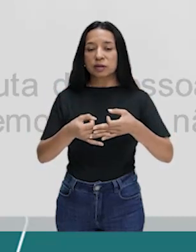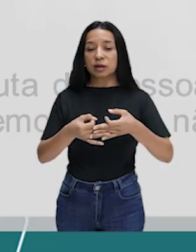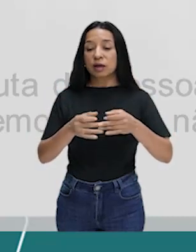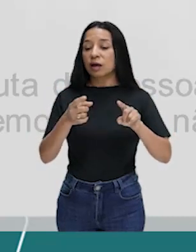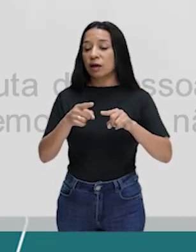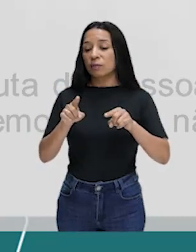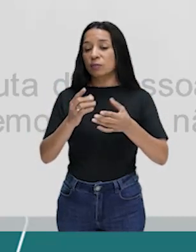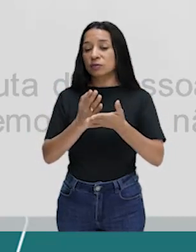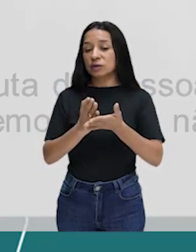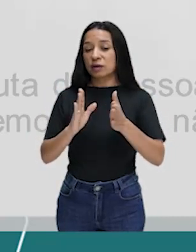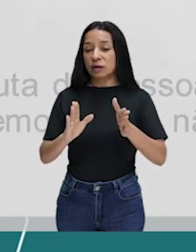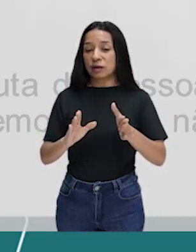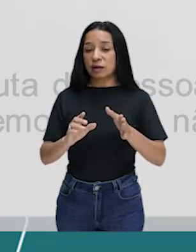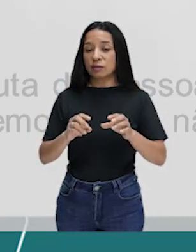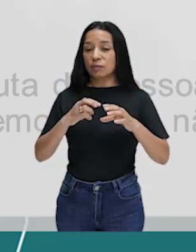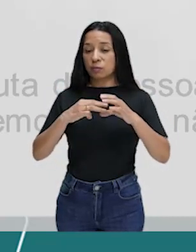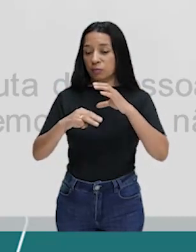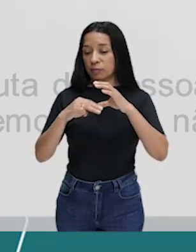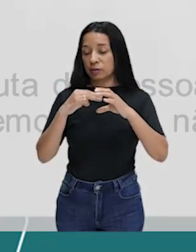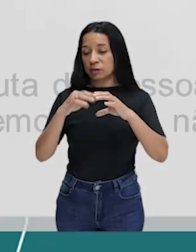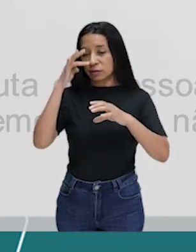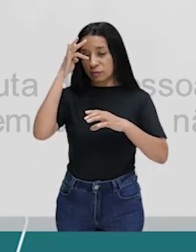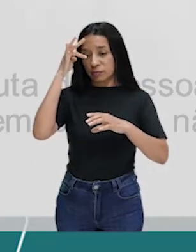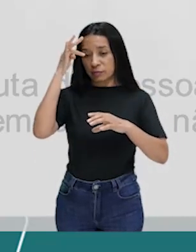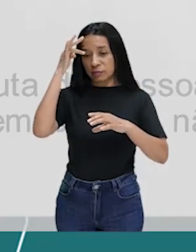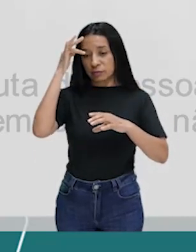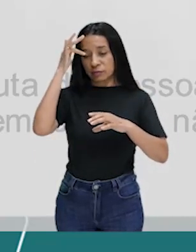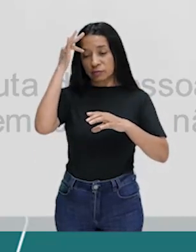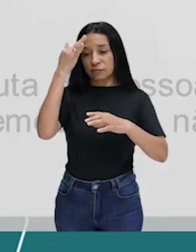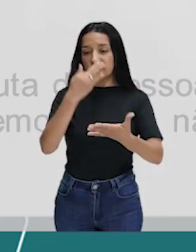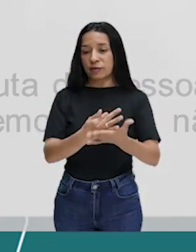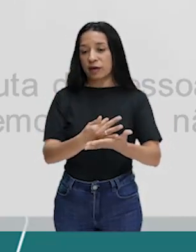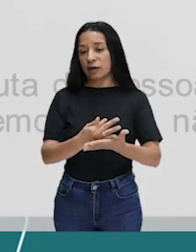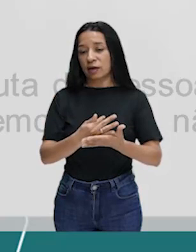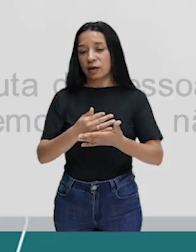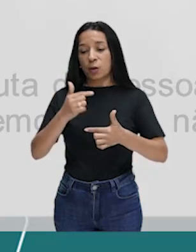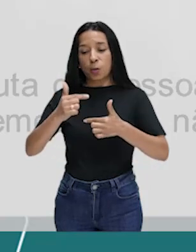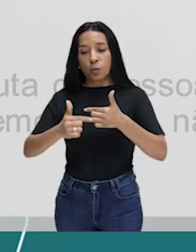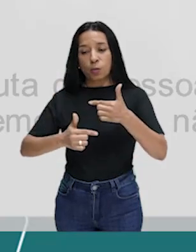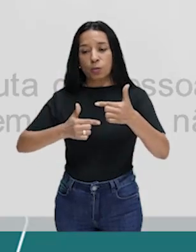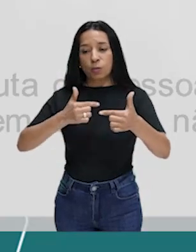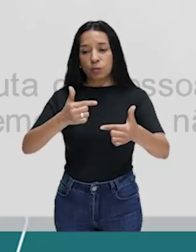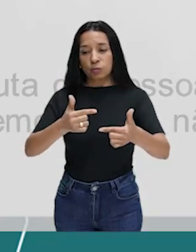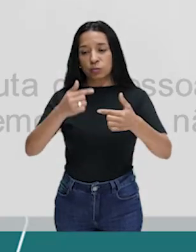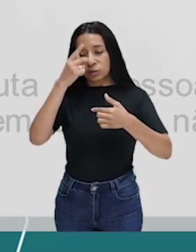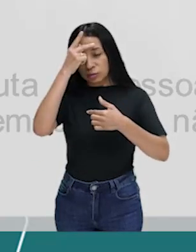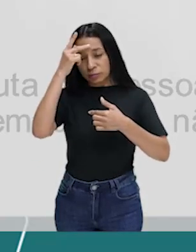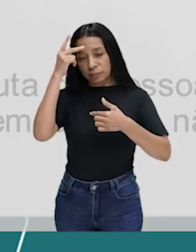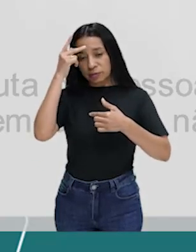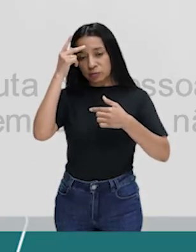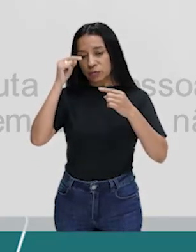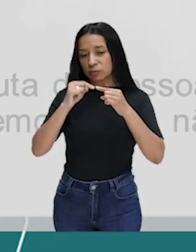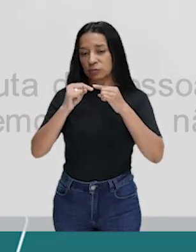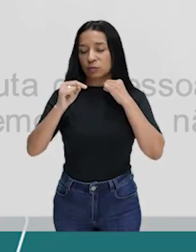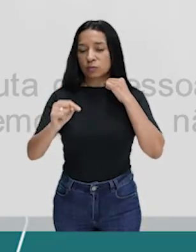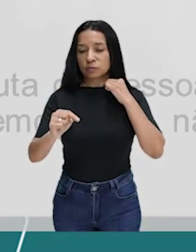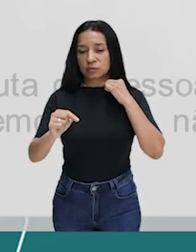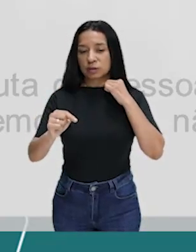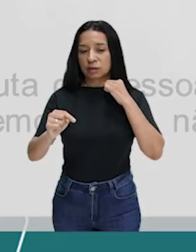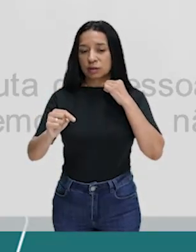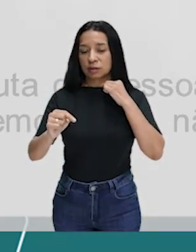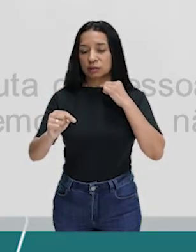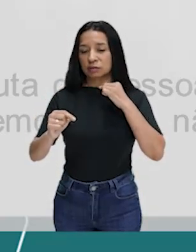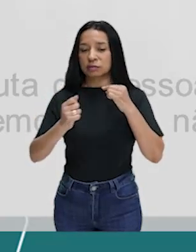de fé. De toda a luta de pessoas contrárias ao regime militar, que sonhavam com a